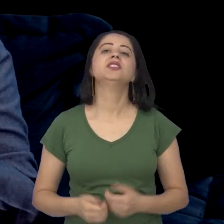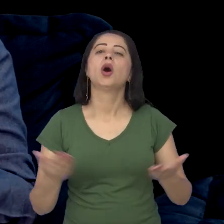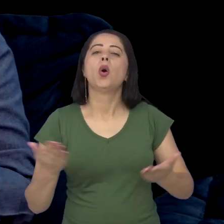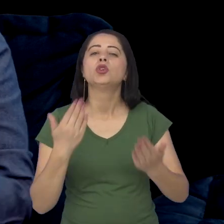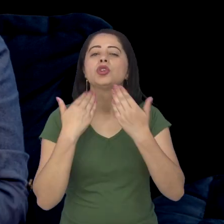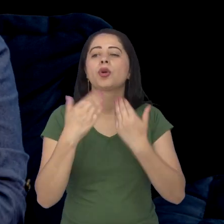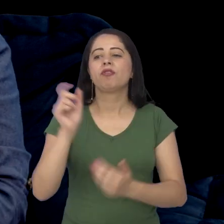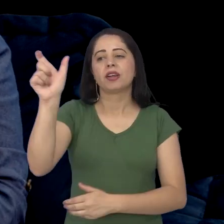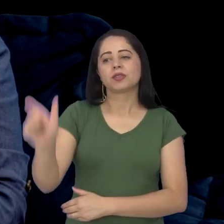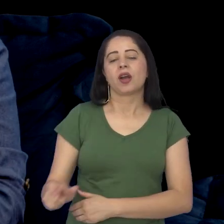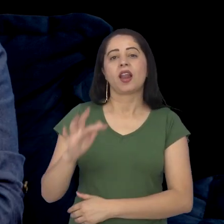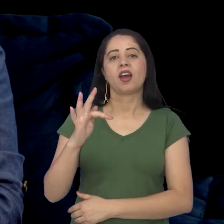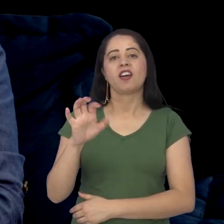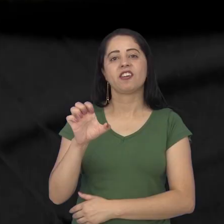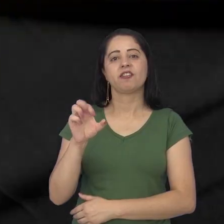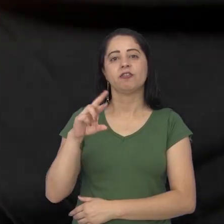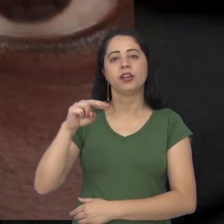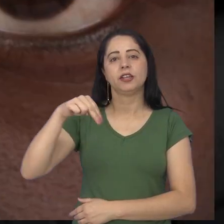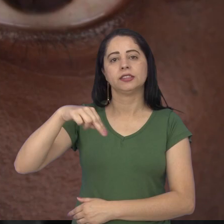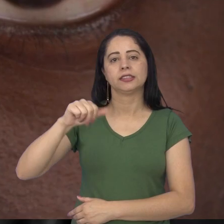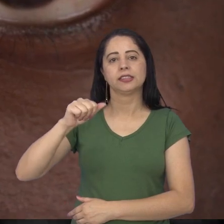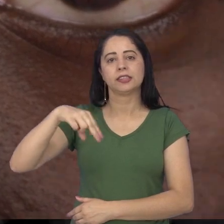com a Fernanda Soares de Andrade.